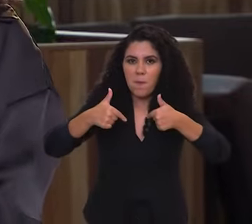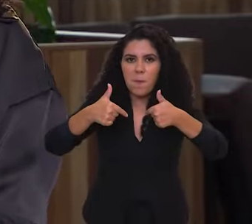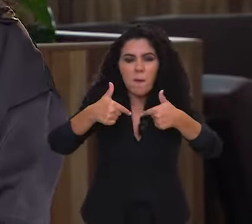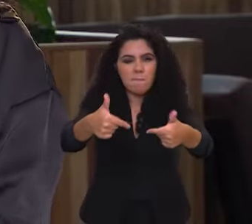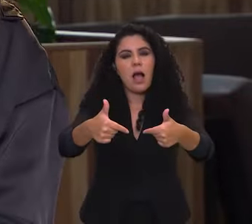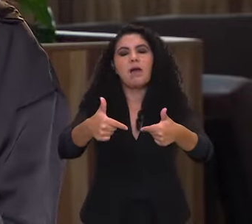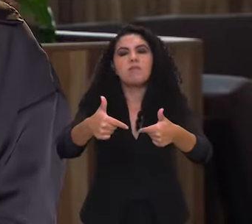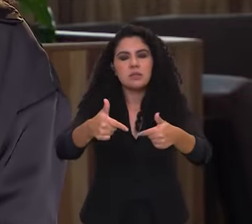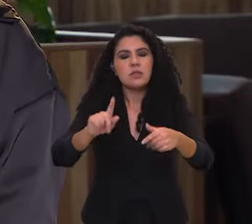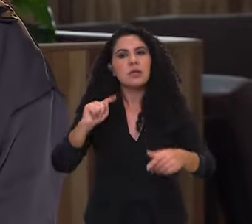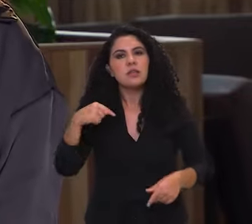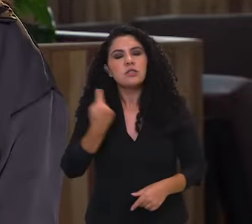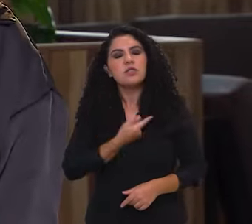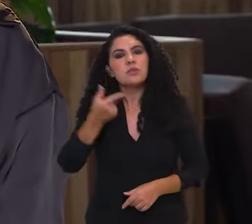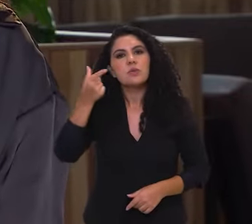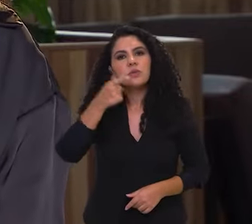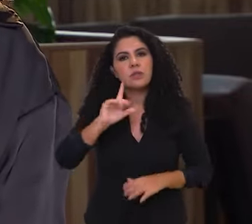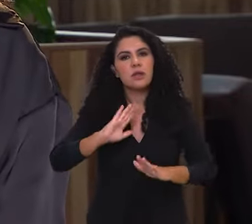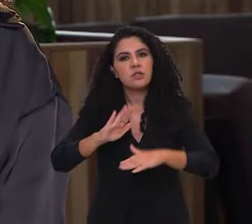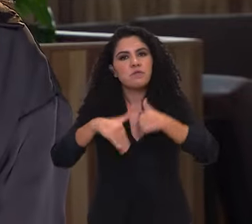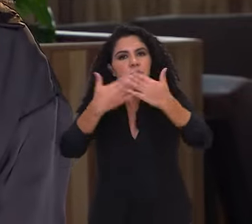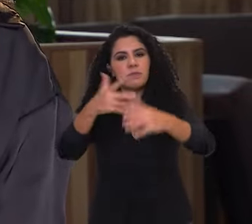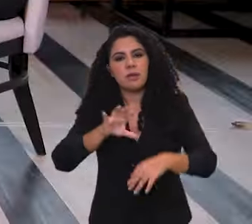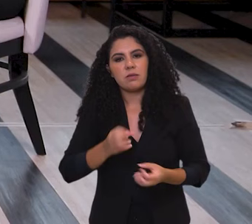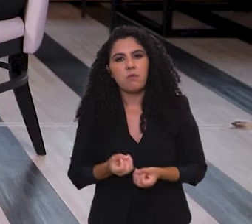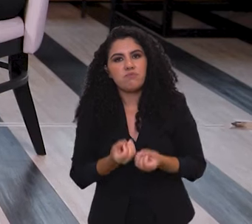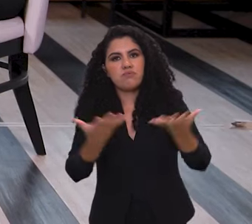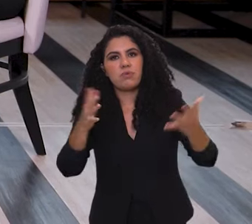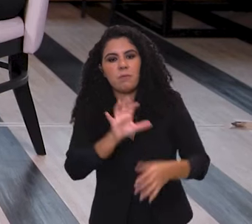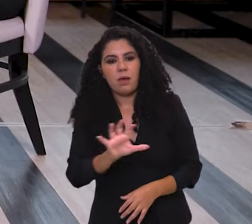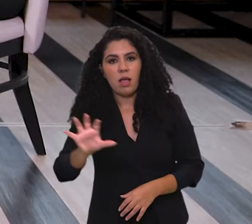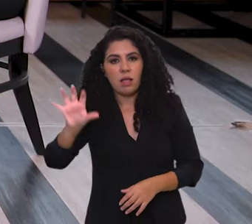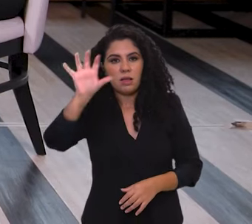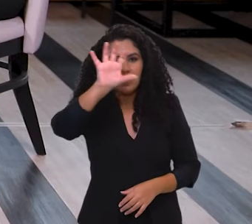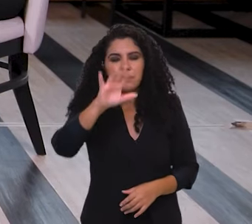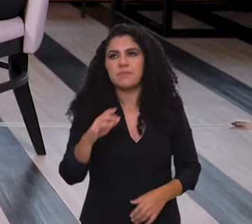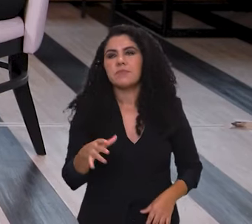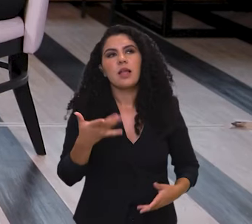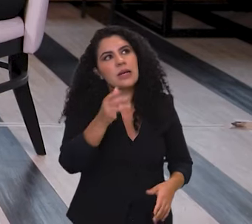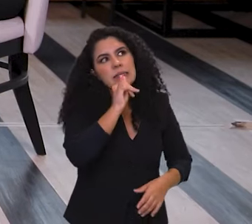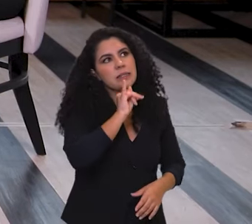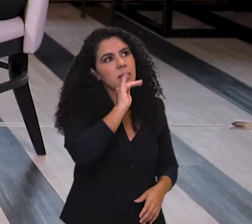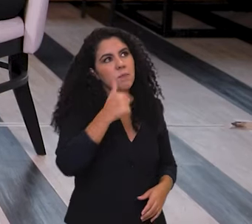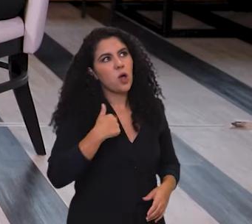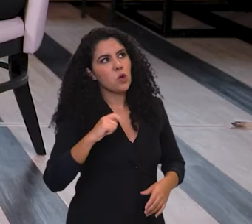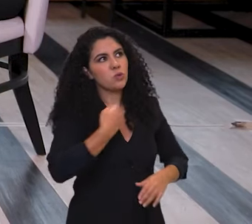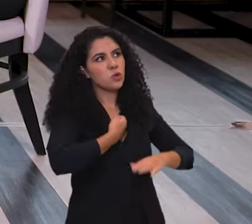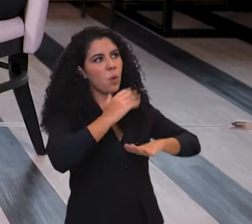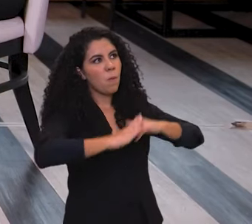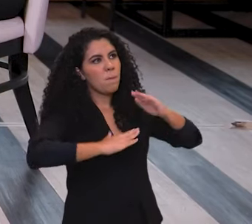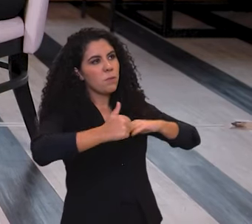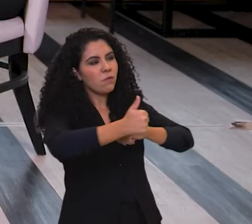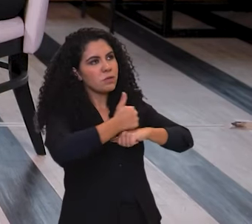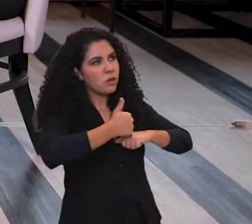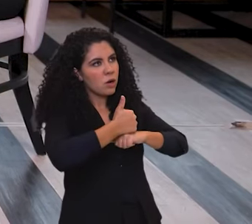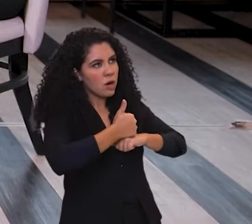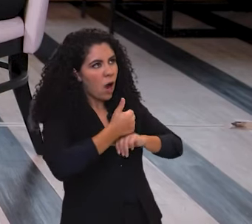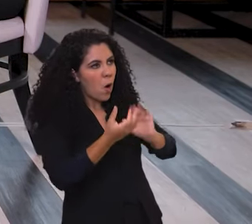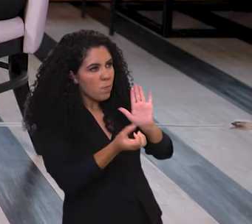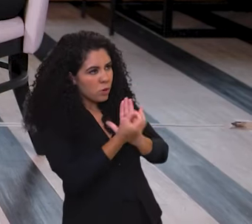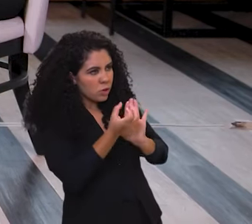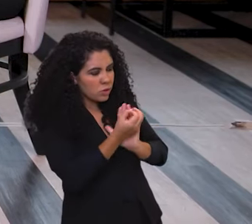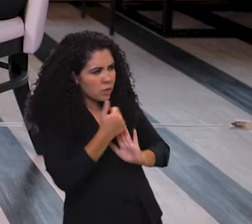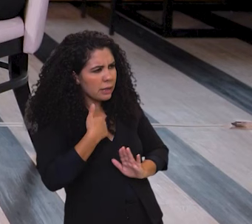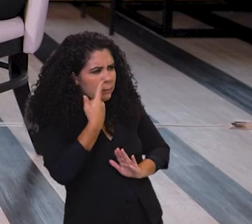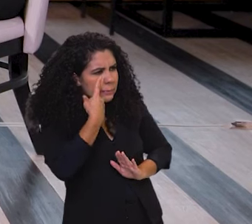supridos e a gente consiga levar desenvolvimento para essas regiões. Então, vamos lá, eu sou um produtor, me interessei, quero participar.